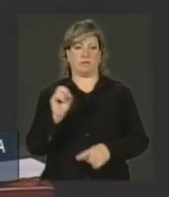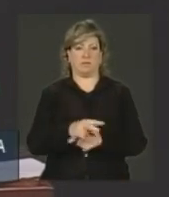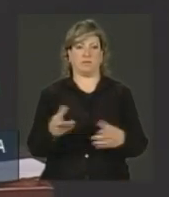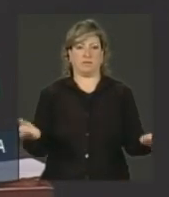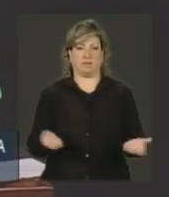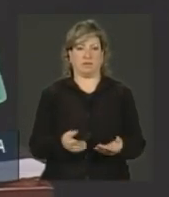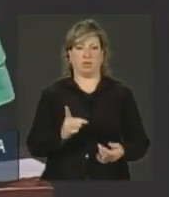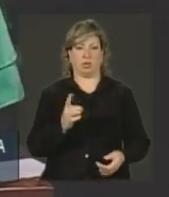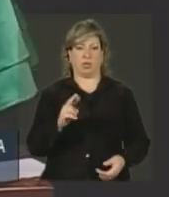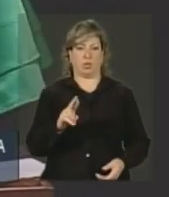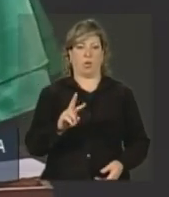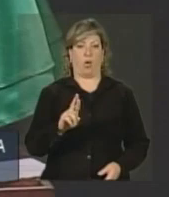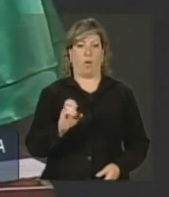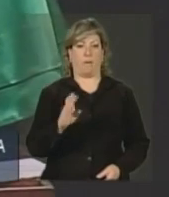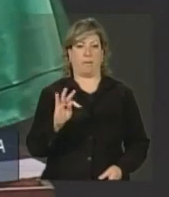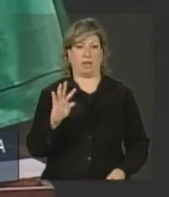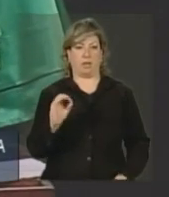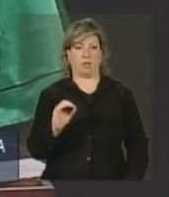Roberto Calil Filho.